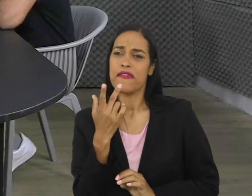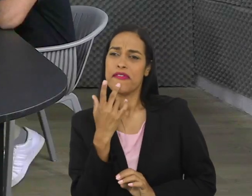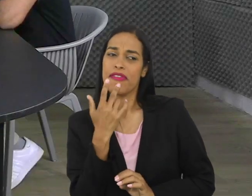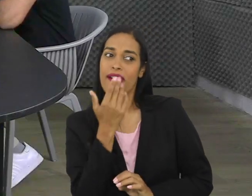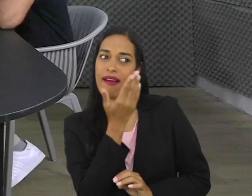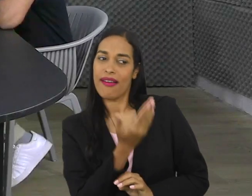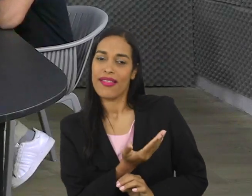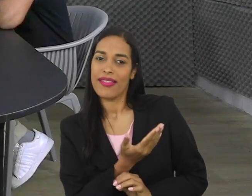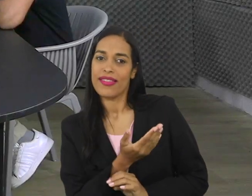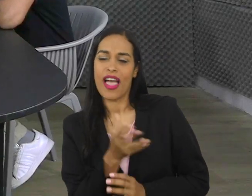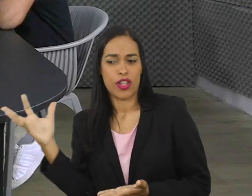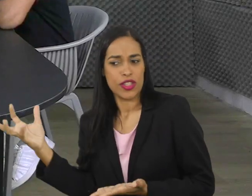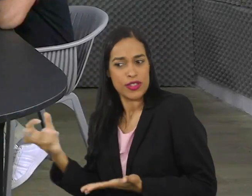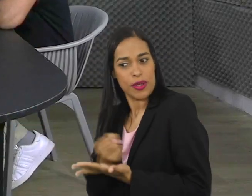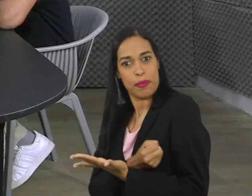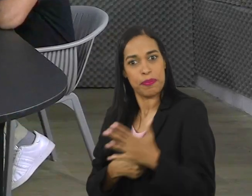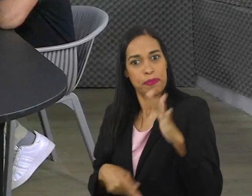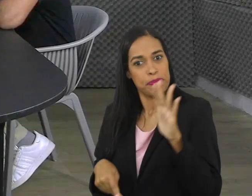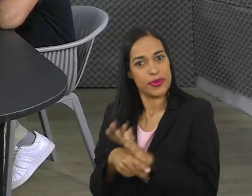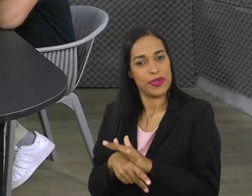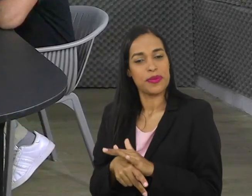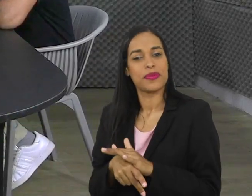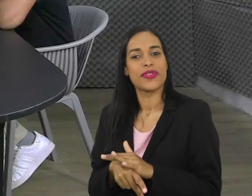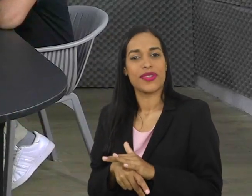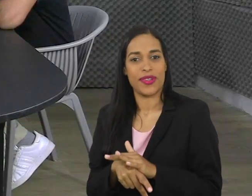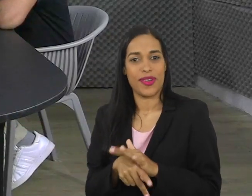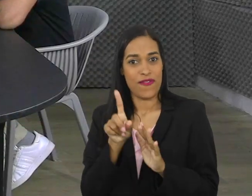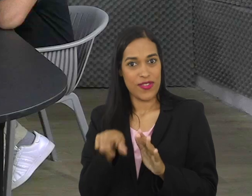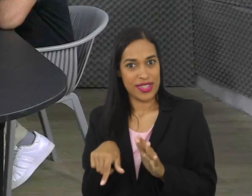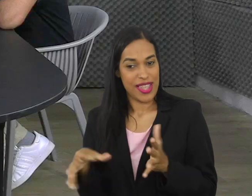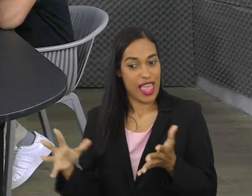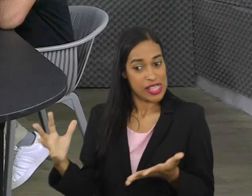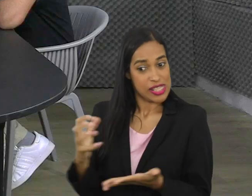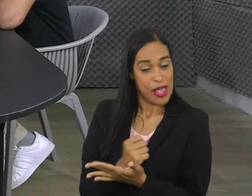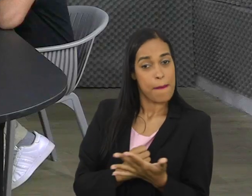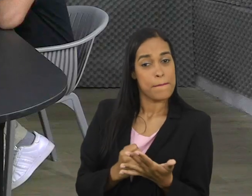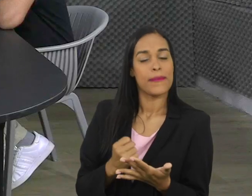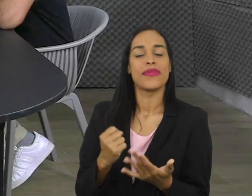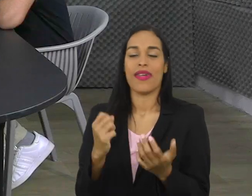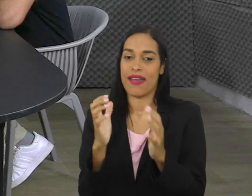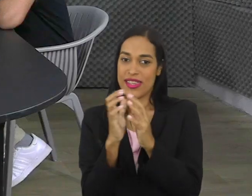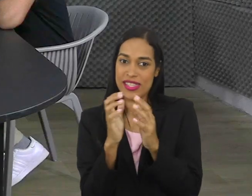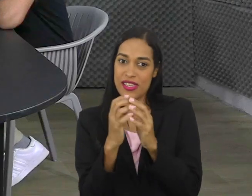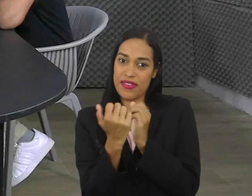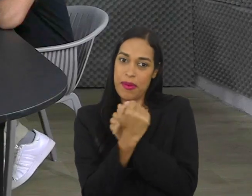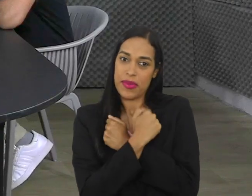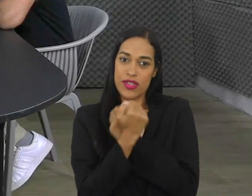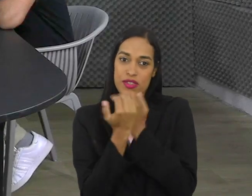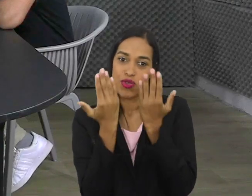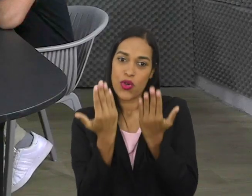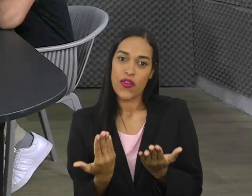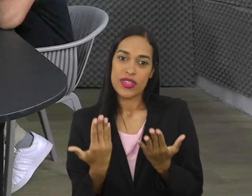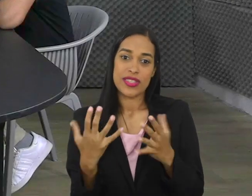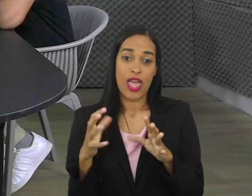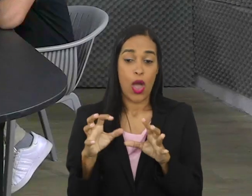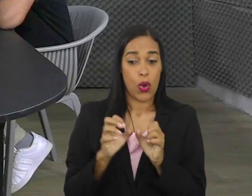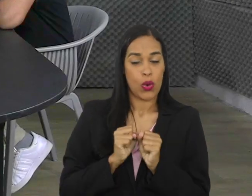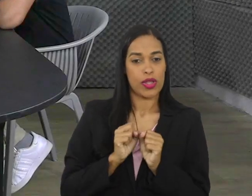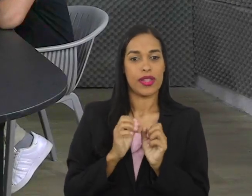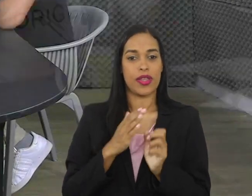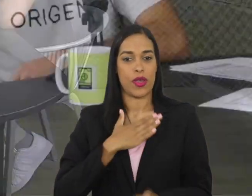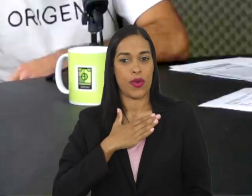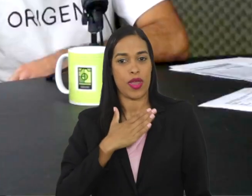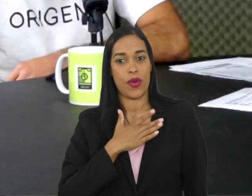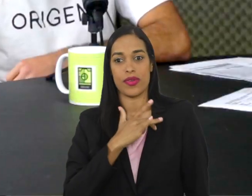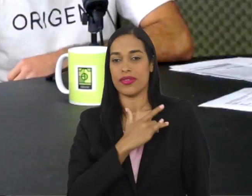Ele se amoitou. Não, você se tornou recifense, né? O Recife abraçou você e acolheu você. Veja, eu